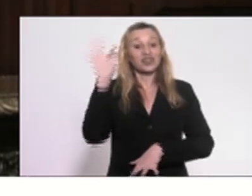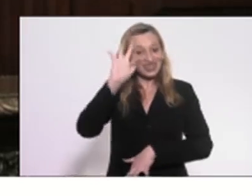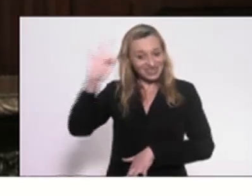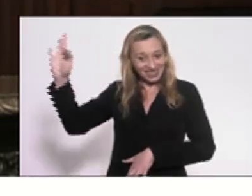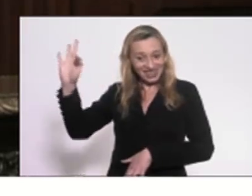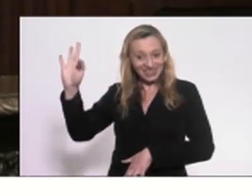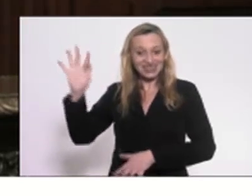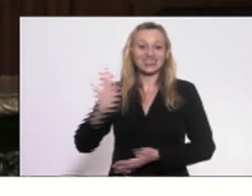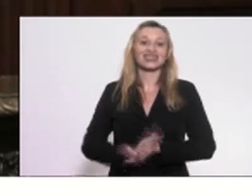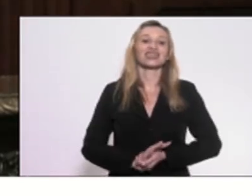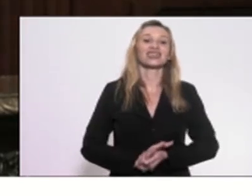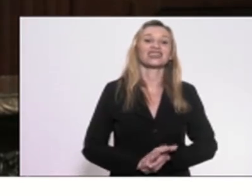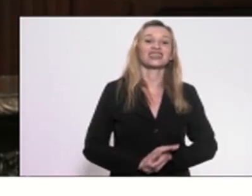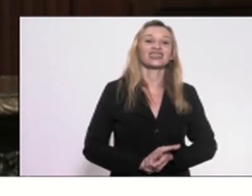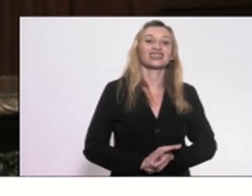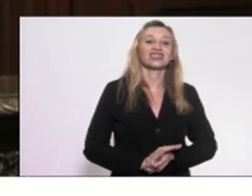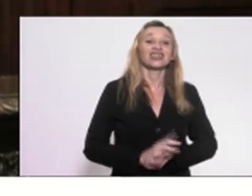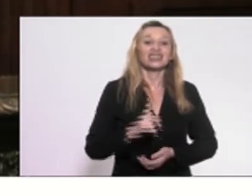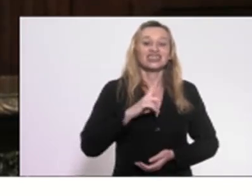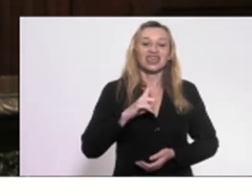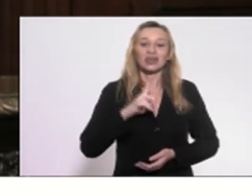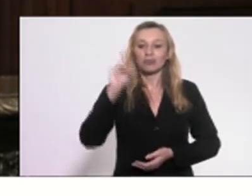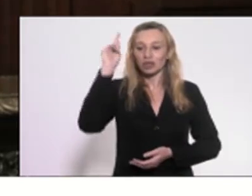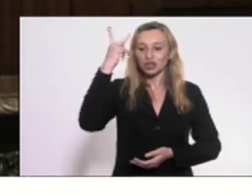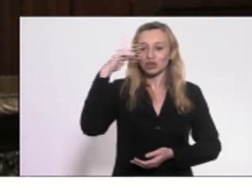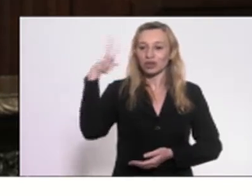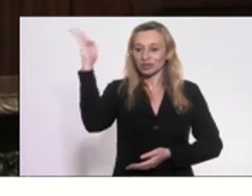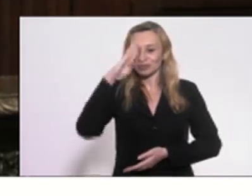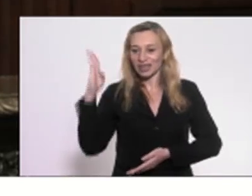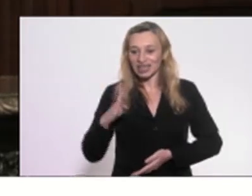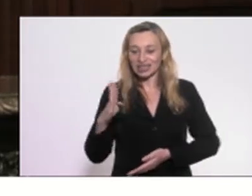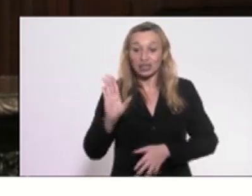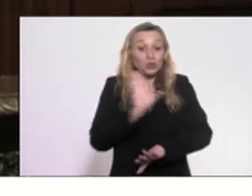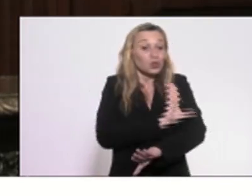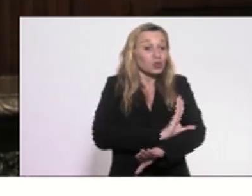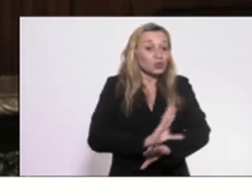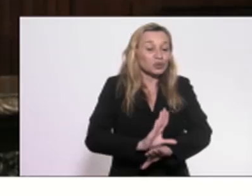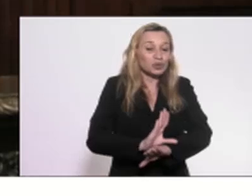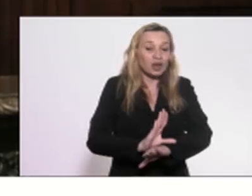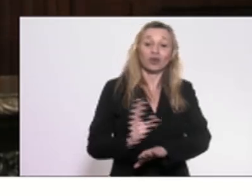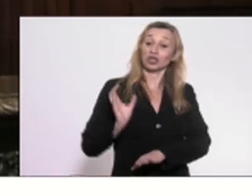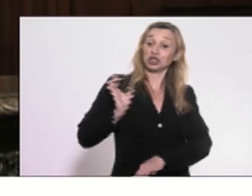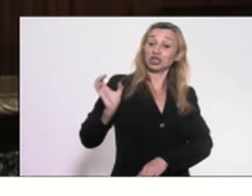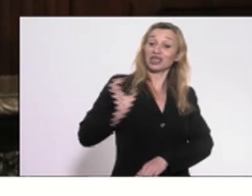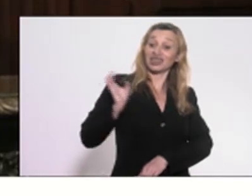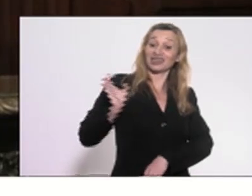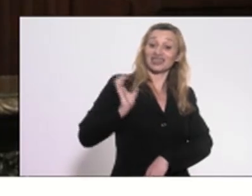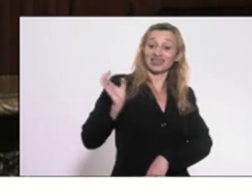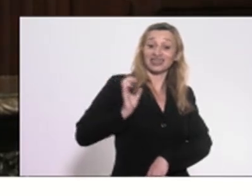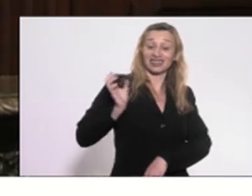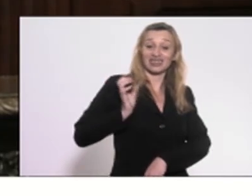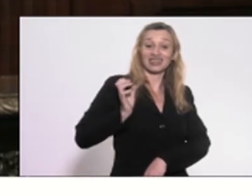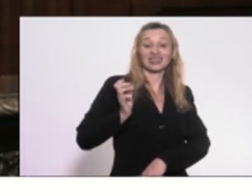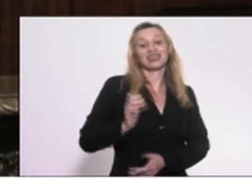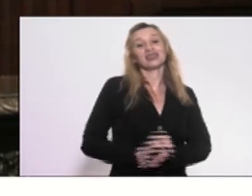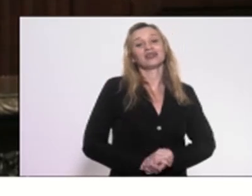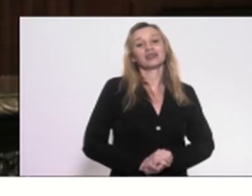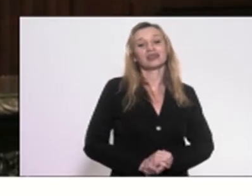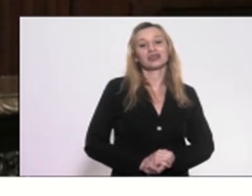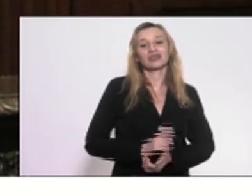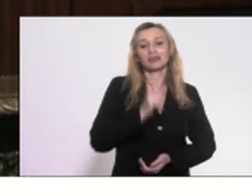povo brasileiro uma história cultural muito rica para